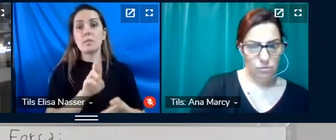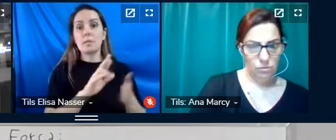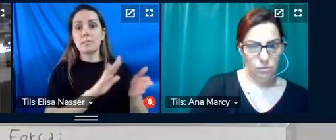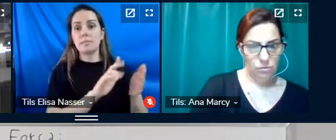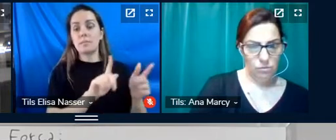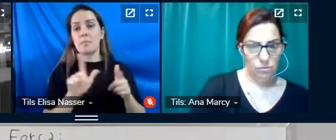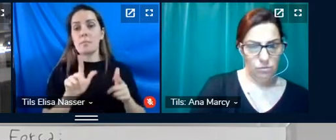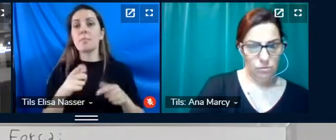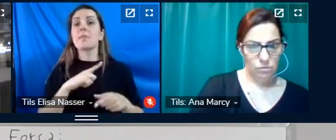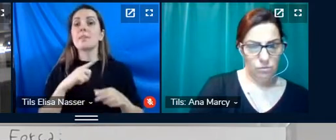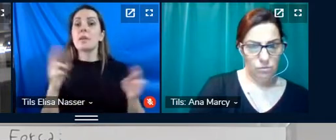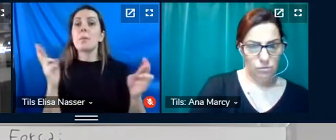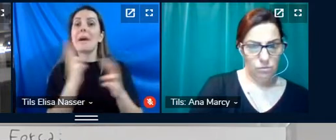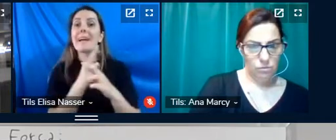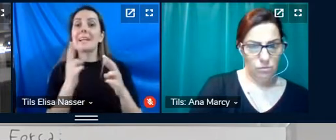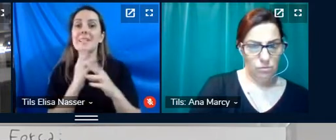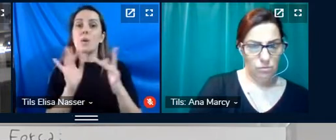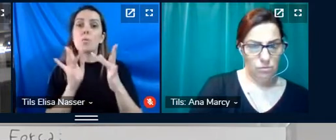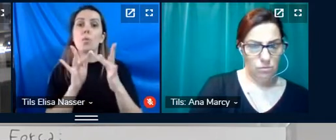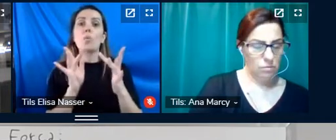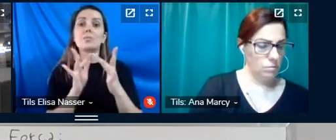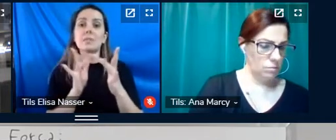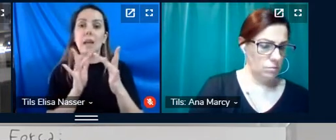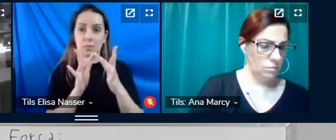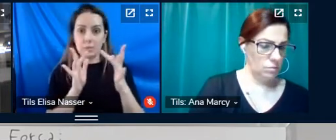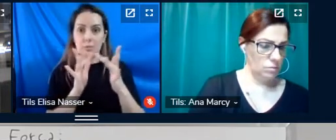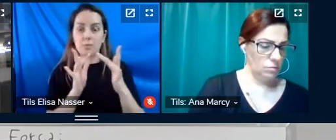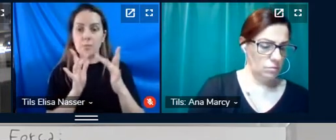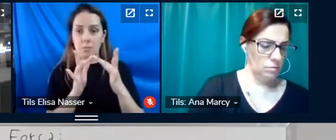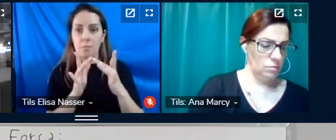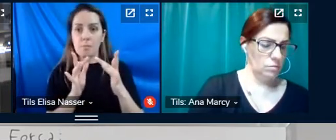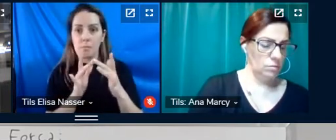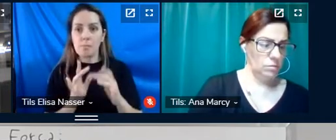Mas há uma interação entre eu e a parede, concorda?